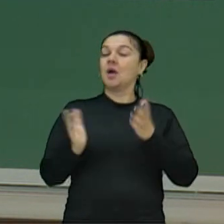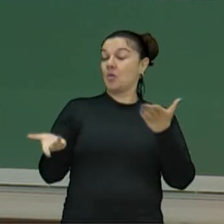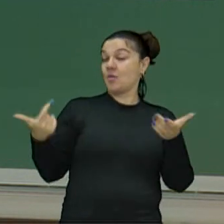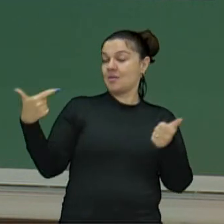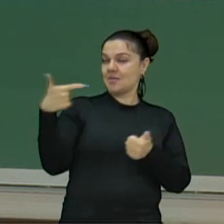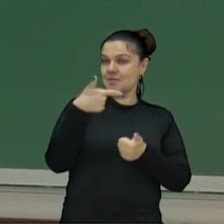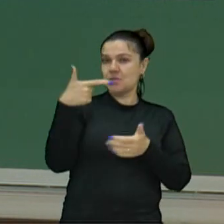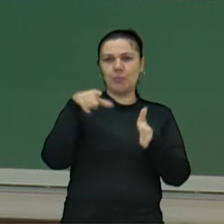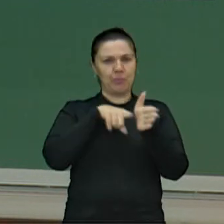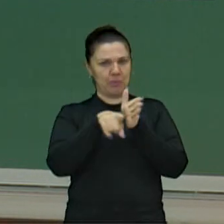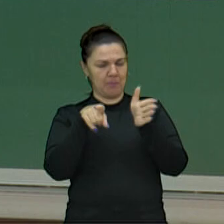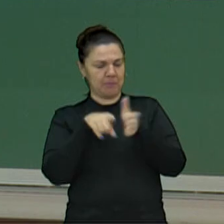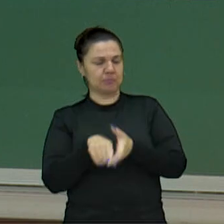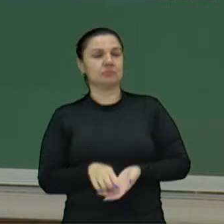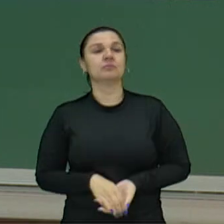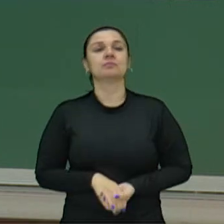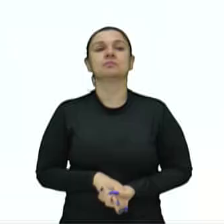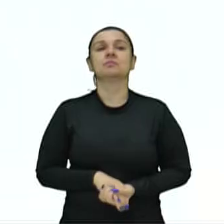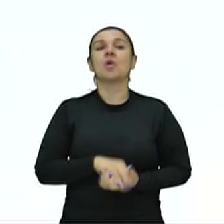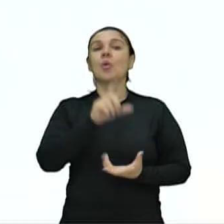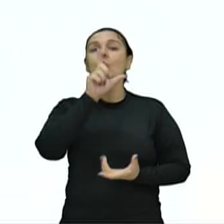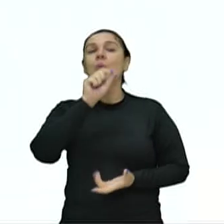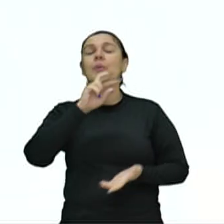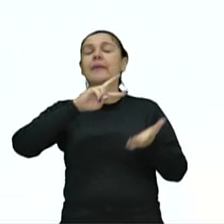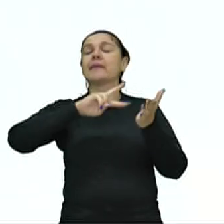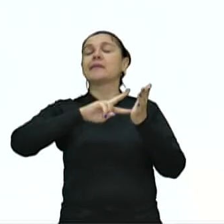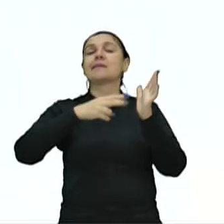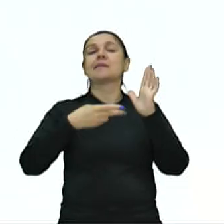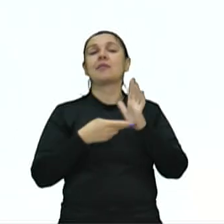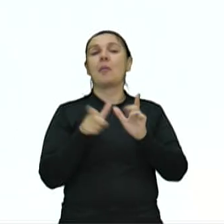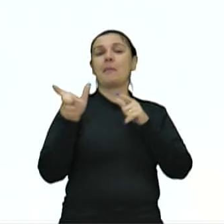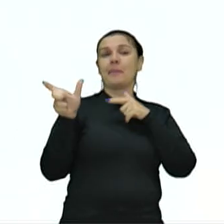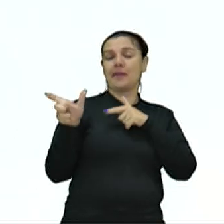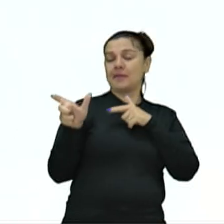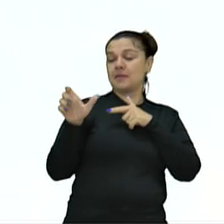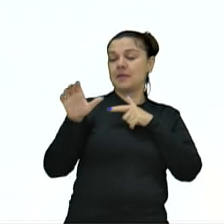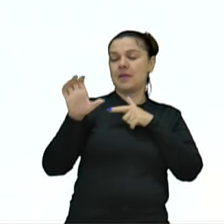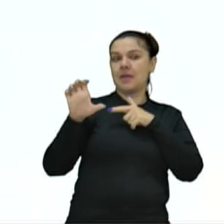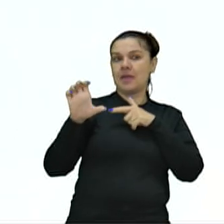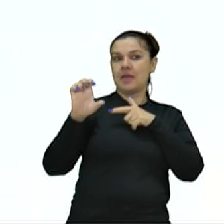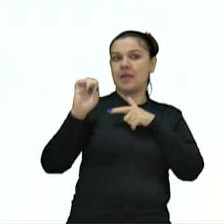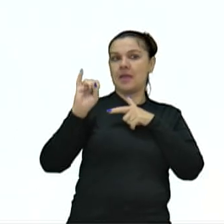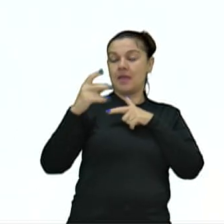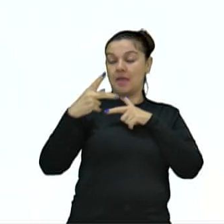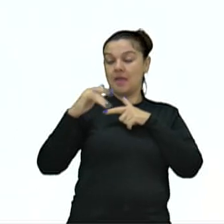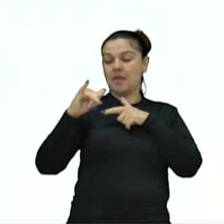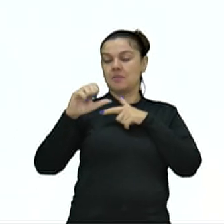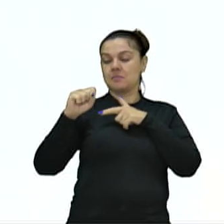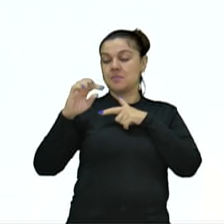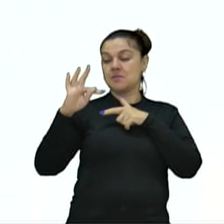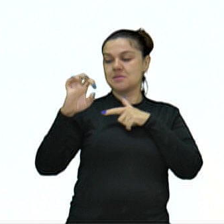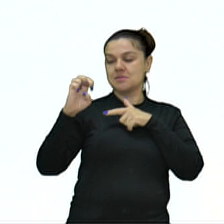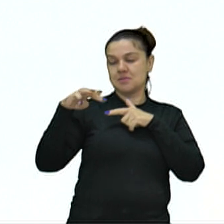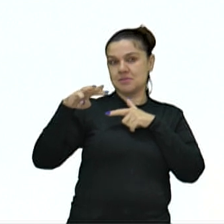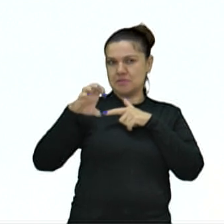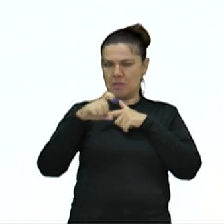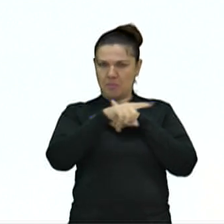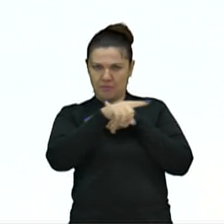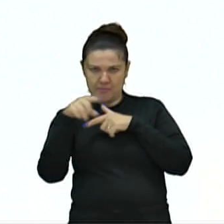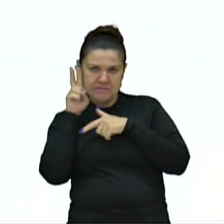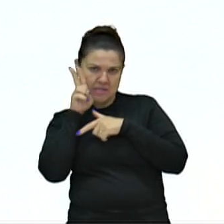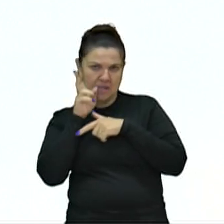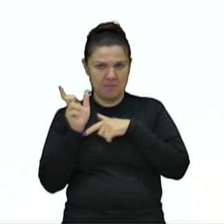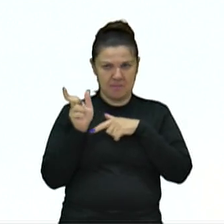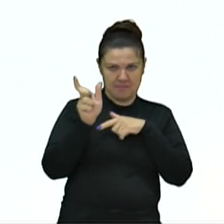Aqui temos um segundo exercício, então. O que significa a palavra grega episteme na filosofia? Vamos ver se você se lembra